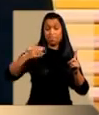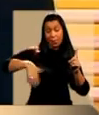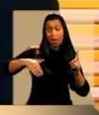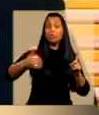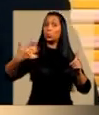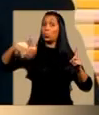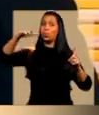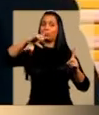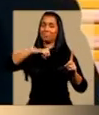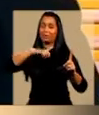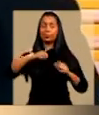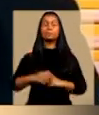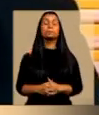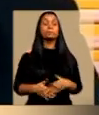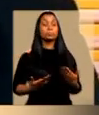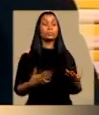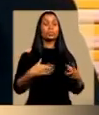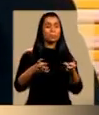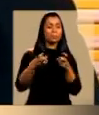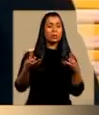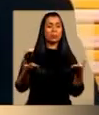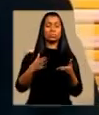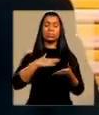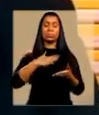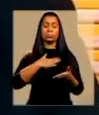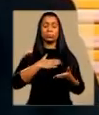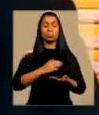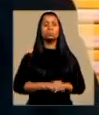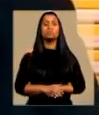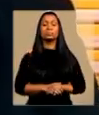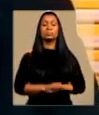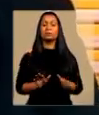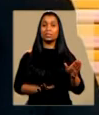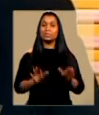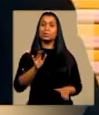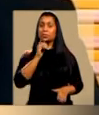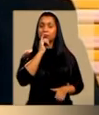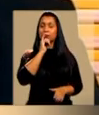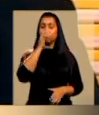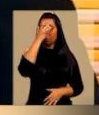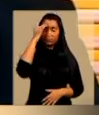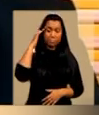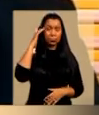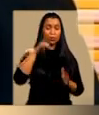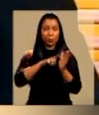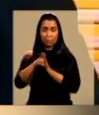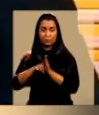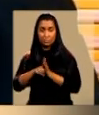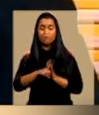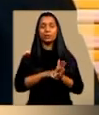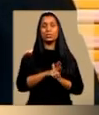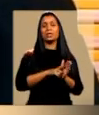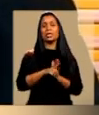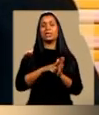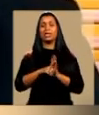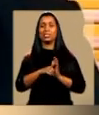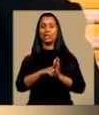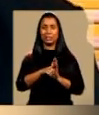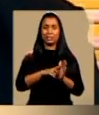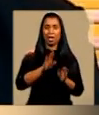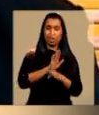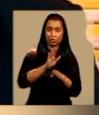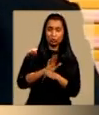sai caro, né? Então, assim, eu vejo isso até no meu segmento, né? Às vezes a parte de consultoria financeira, Você tem, assim, às